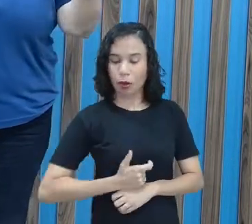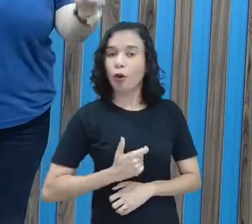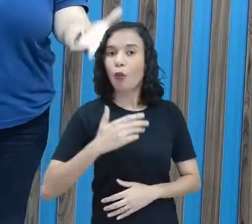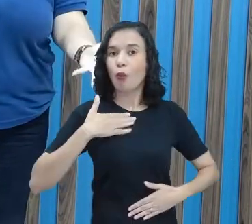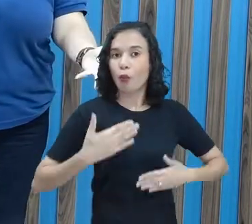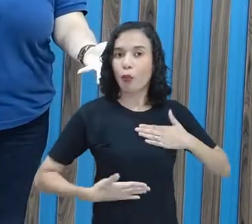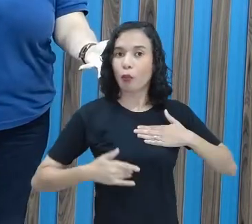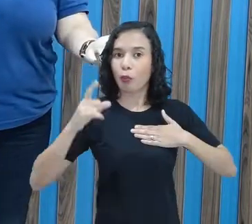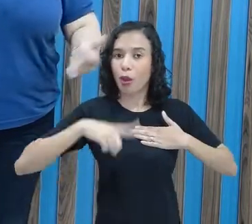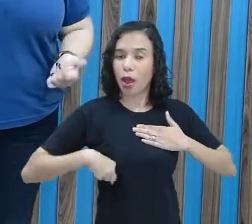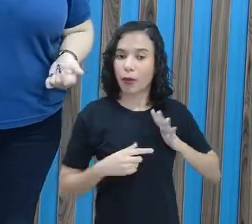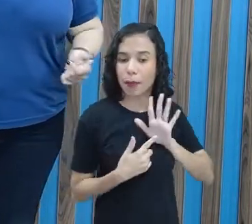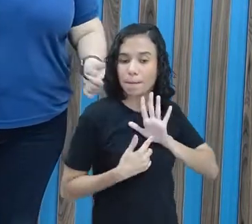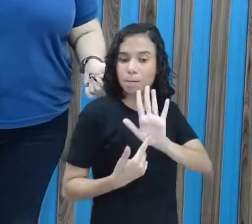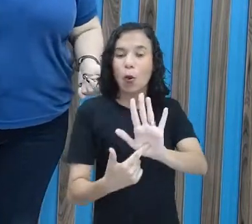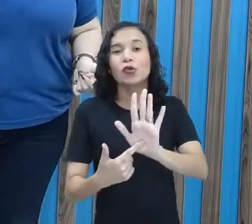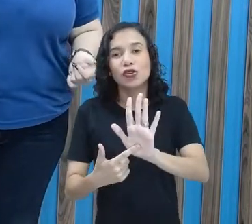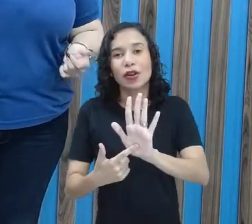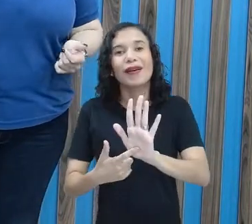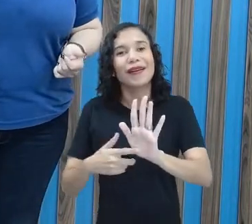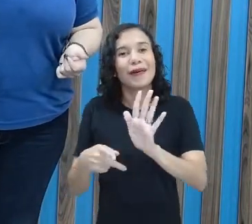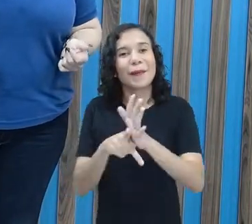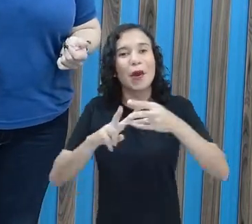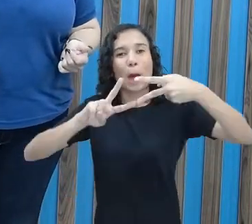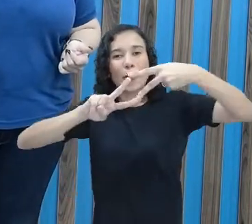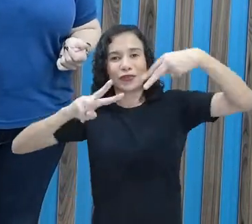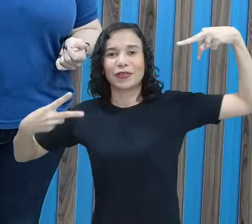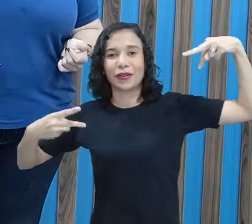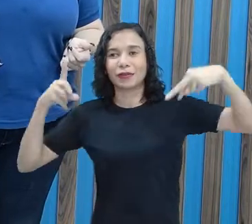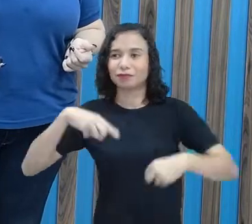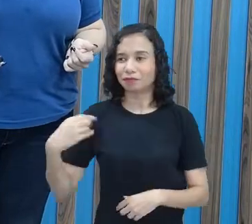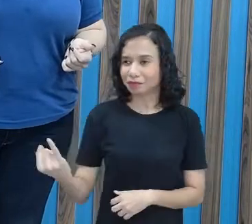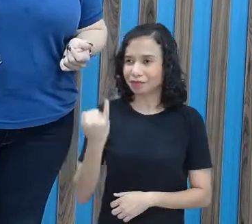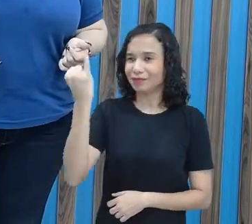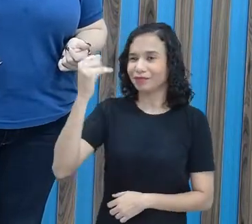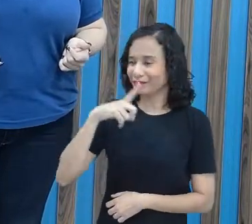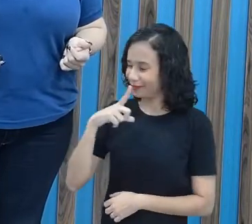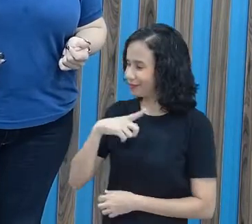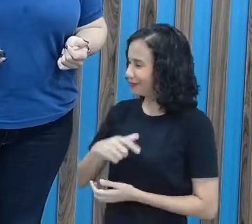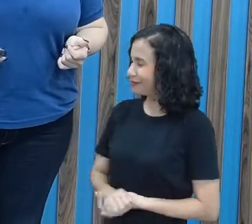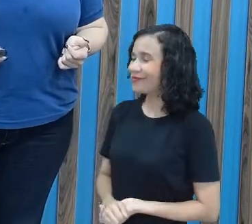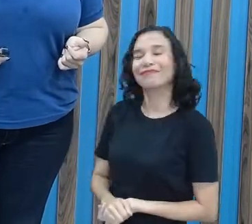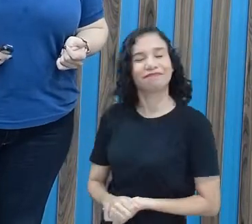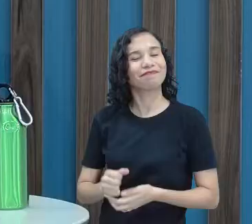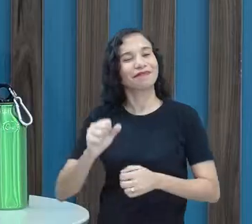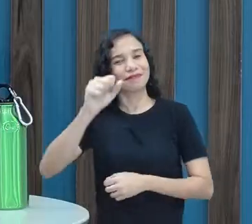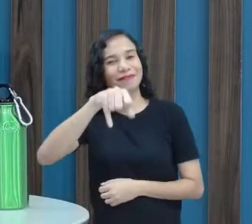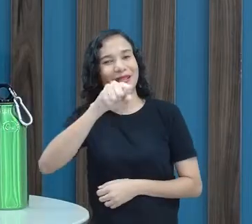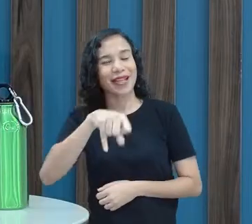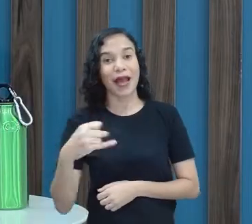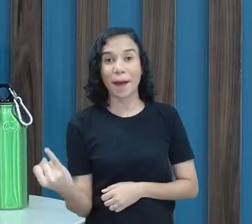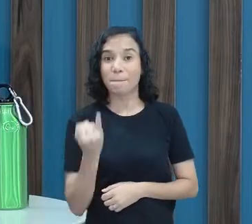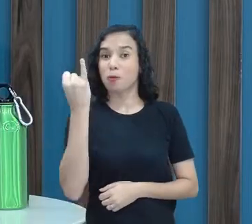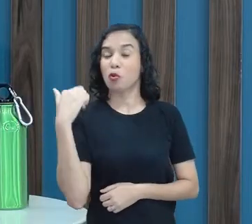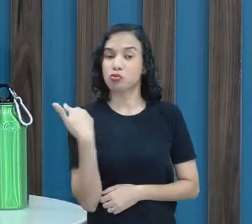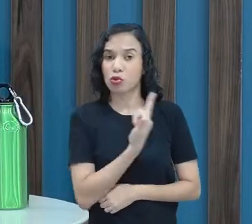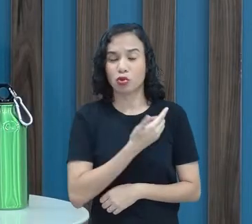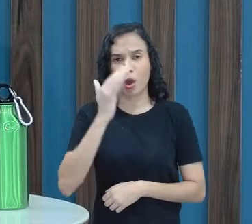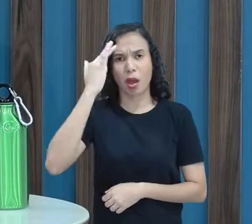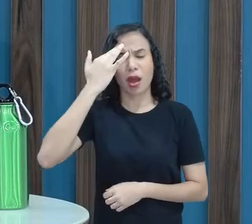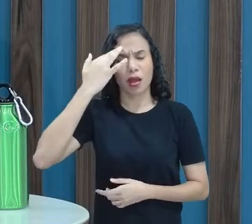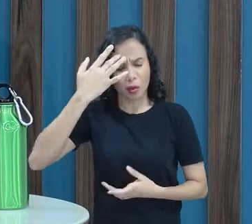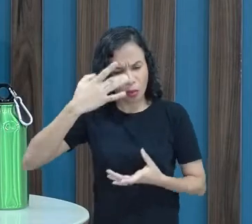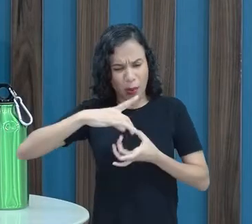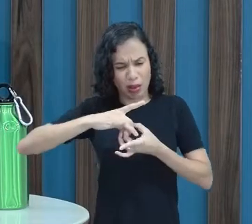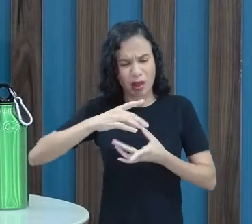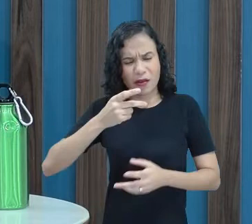essa expressão dos nossos genes, né? É importante isso, né, professor? Demais, demais. E até pra gente se entender, né? Porque às